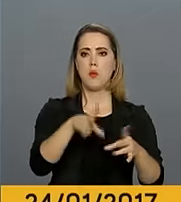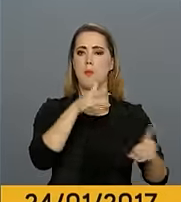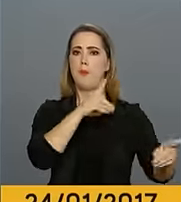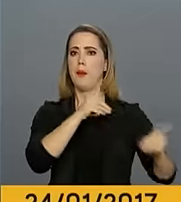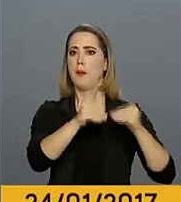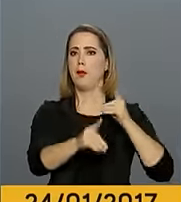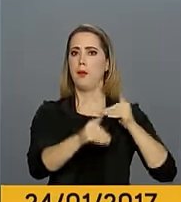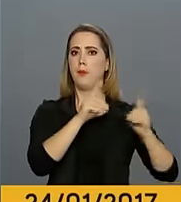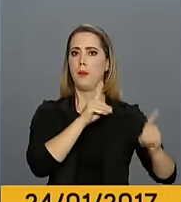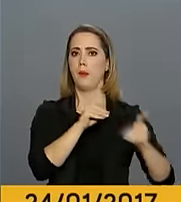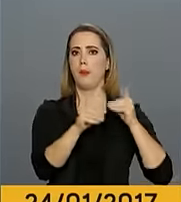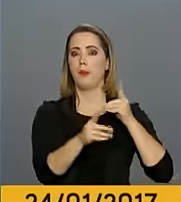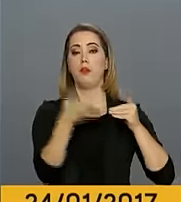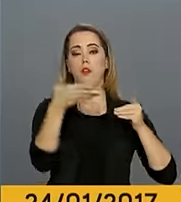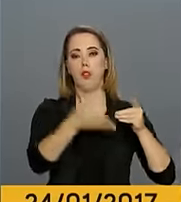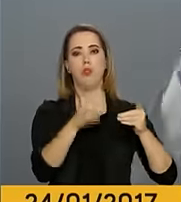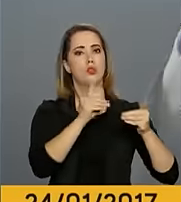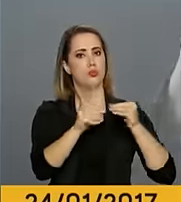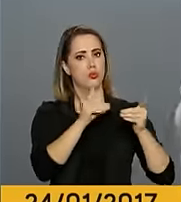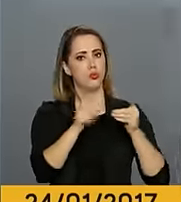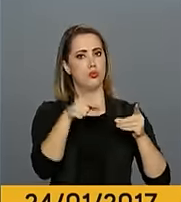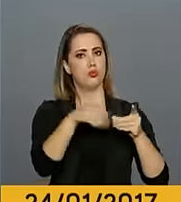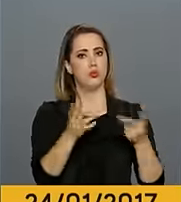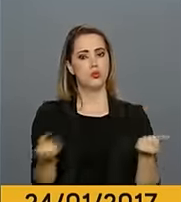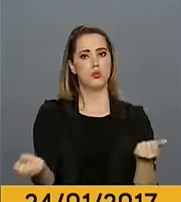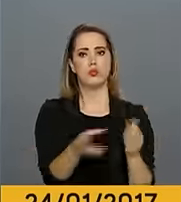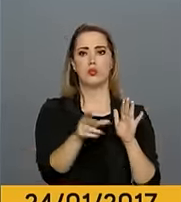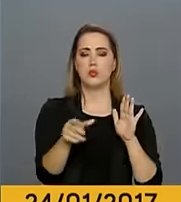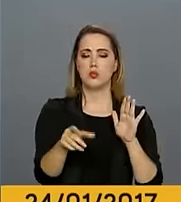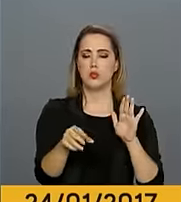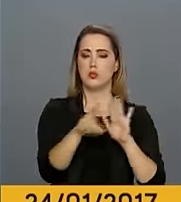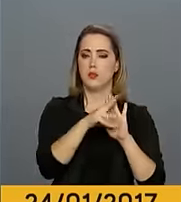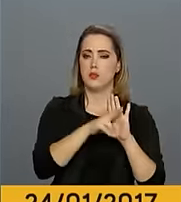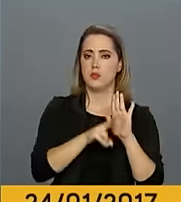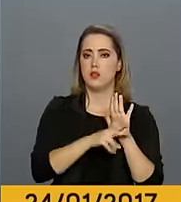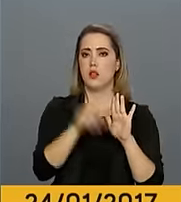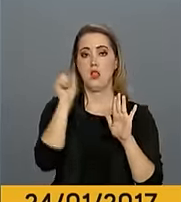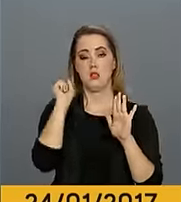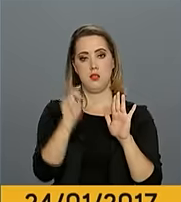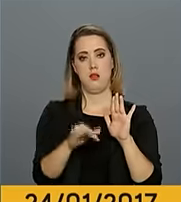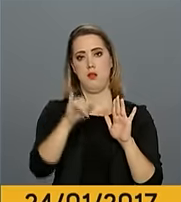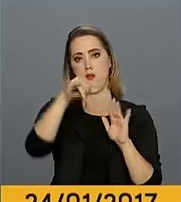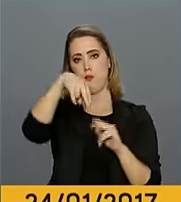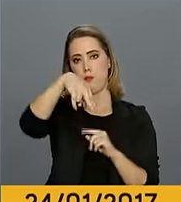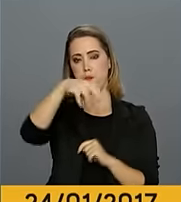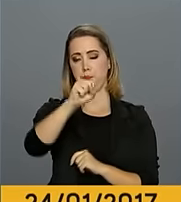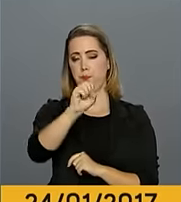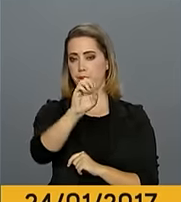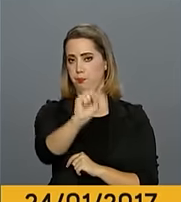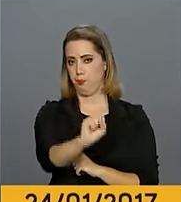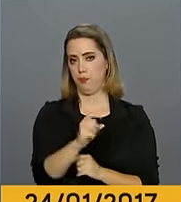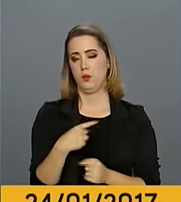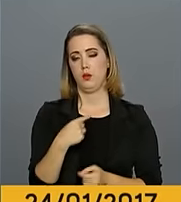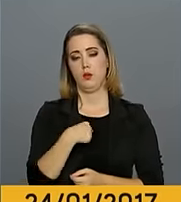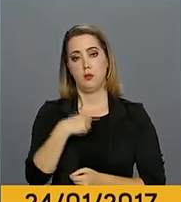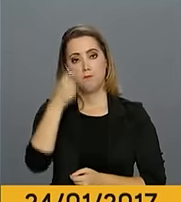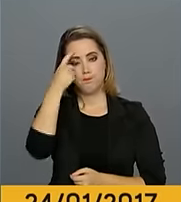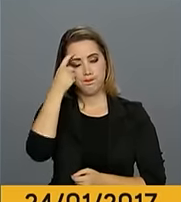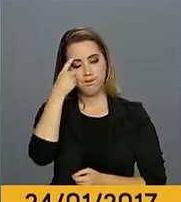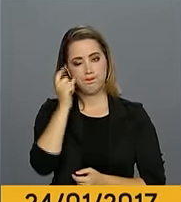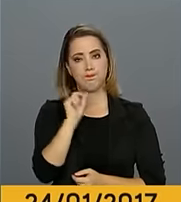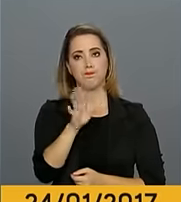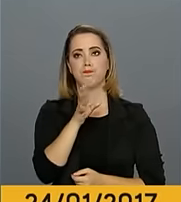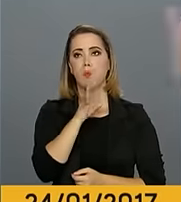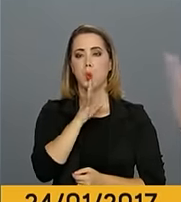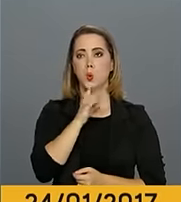da quase revolução previdenciária indispensável para o país. Eu tenho exemplos de